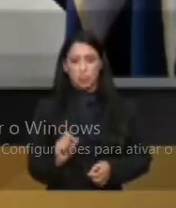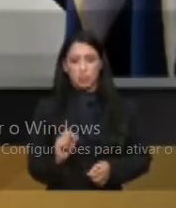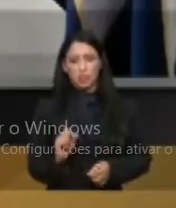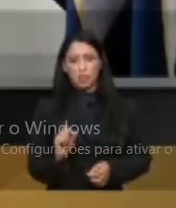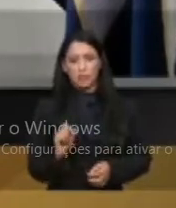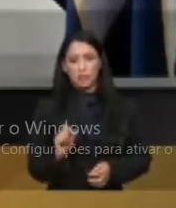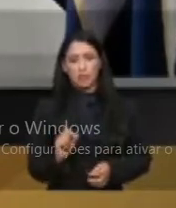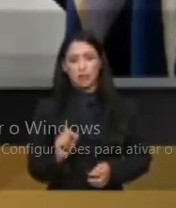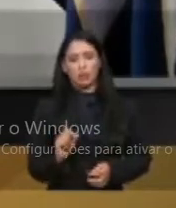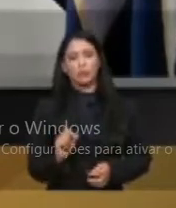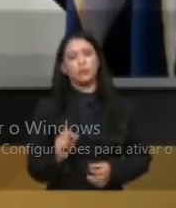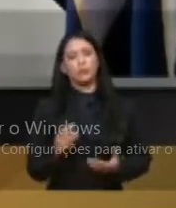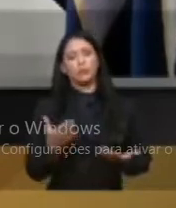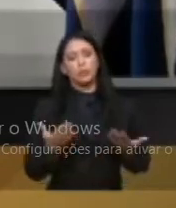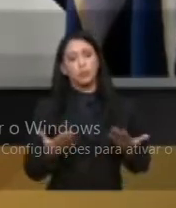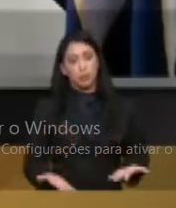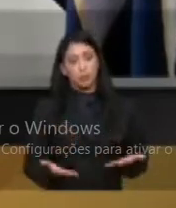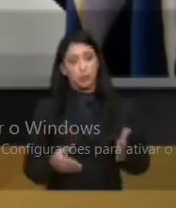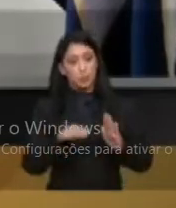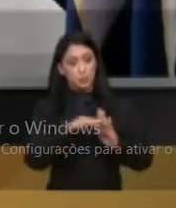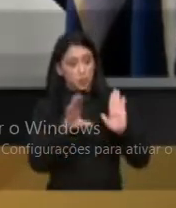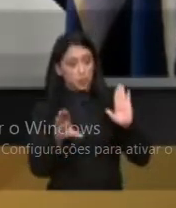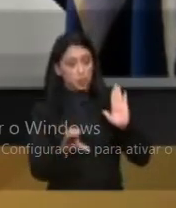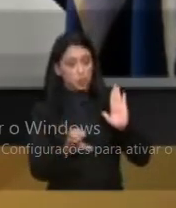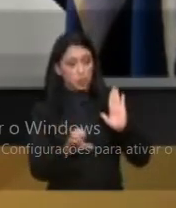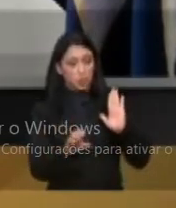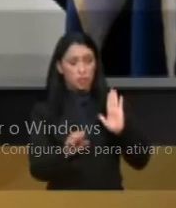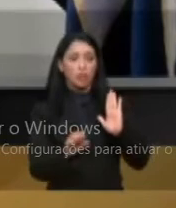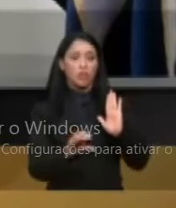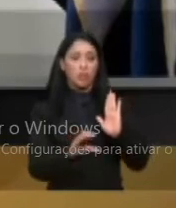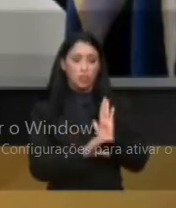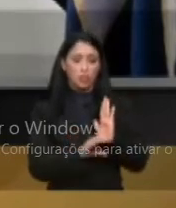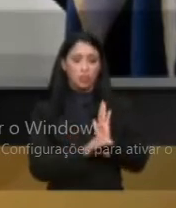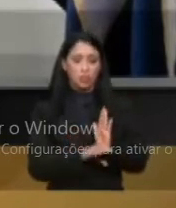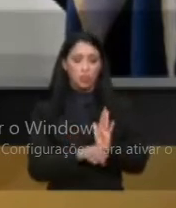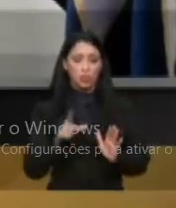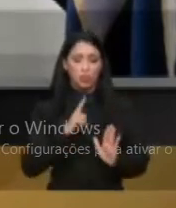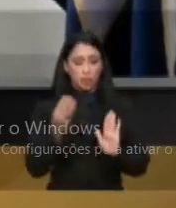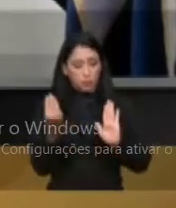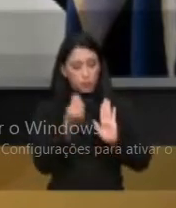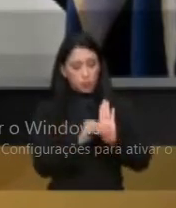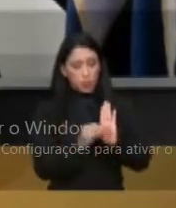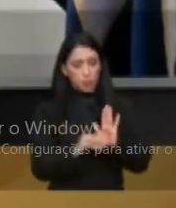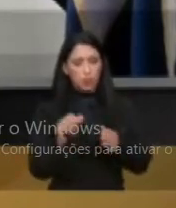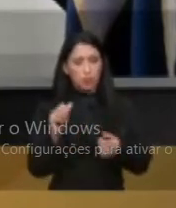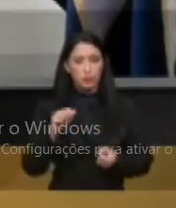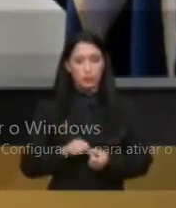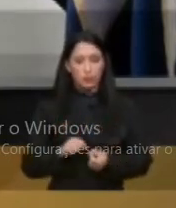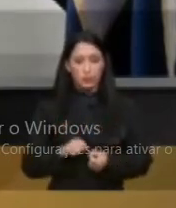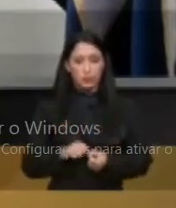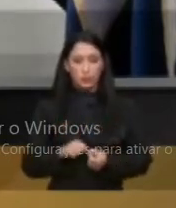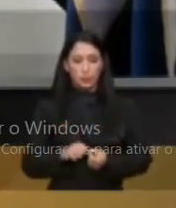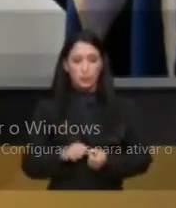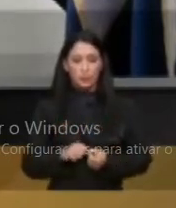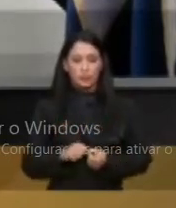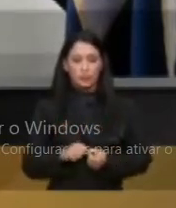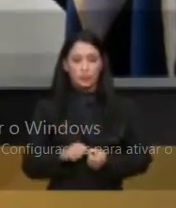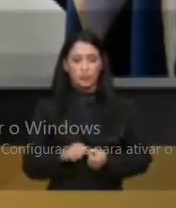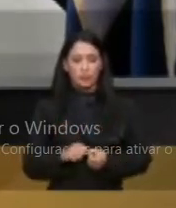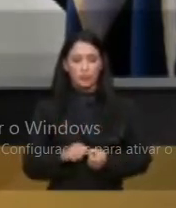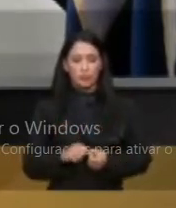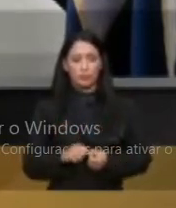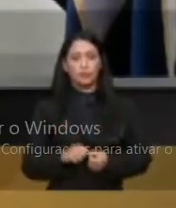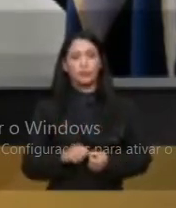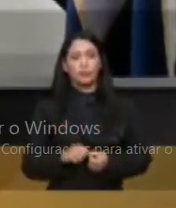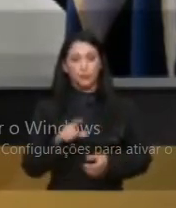Senhores ministros, veiculou-se na exordial pleito de suspensão cautelar da eficácia normativa do preceito impugnado e,